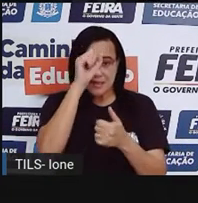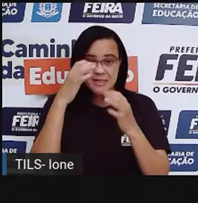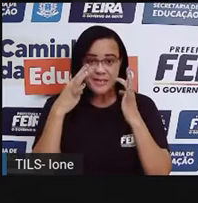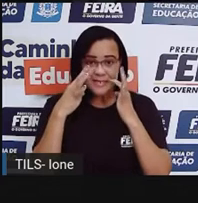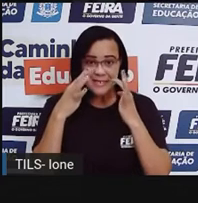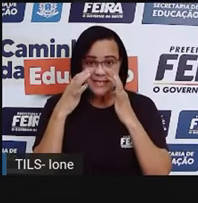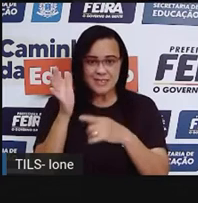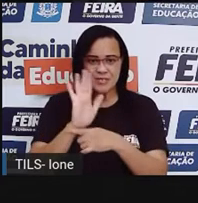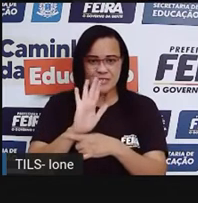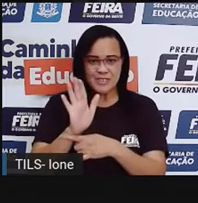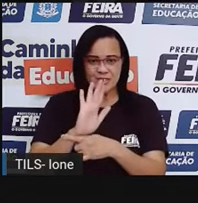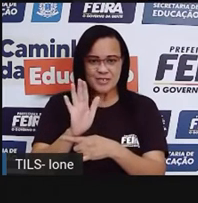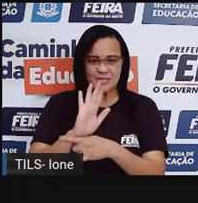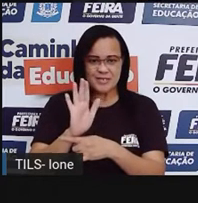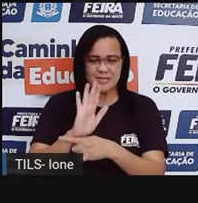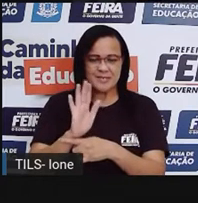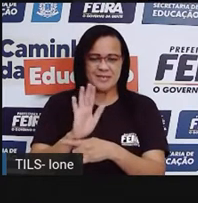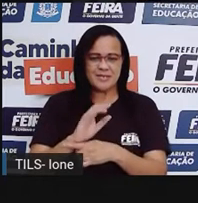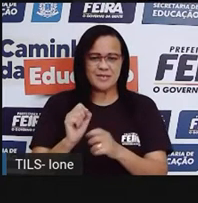tá certo?